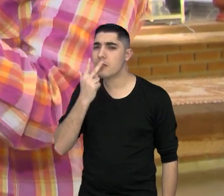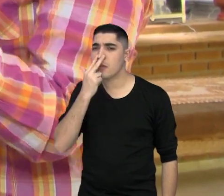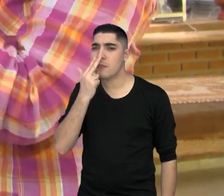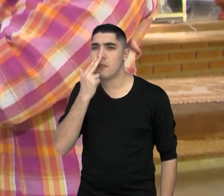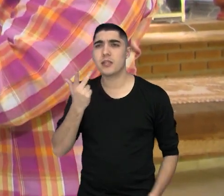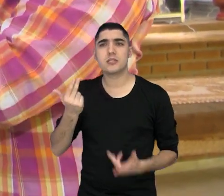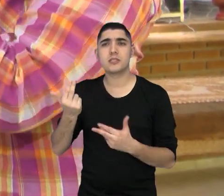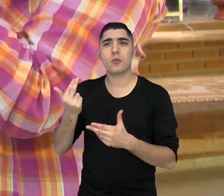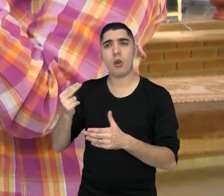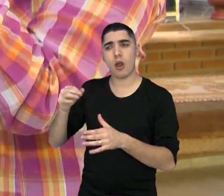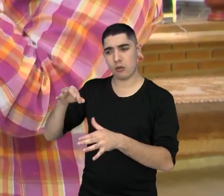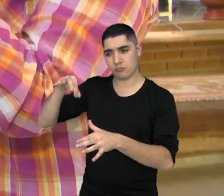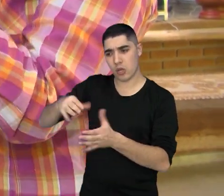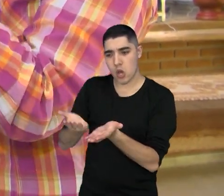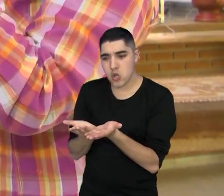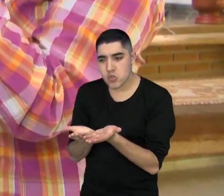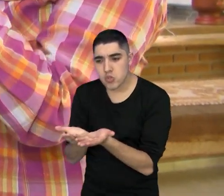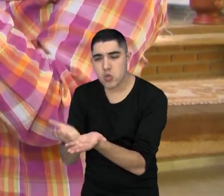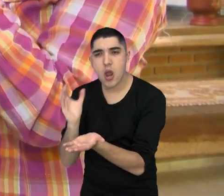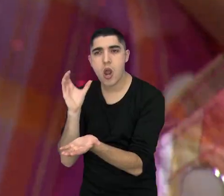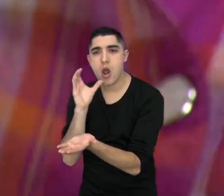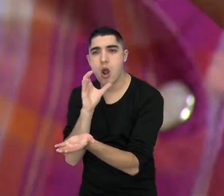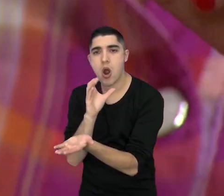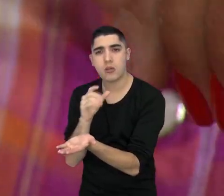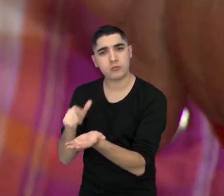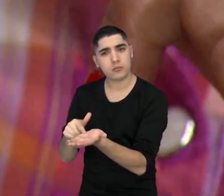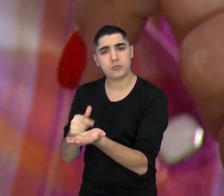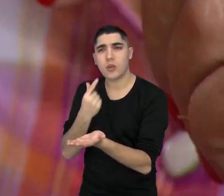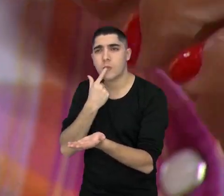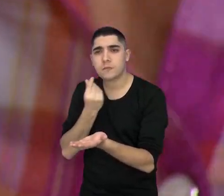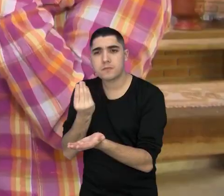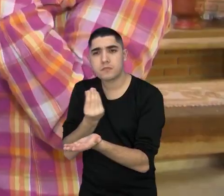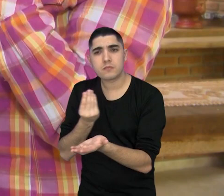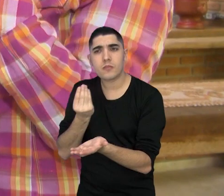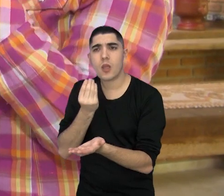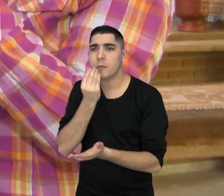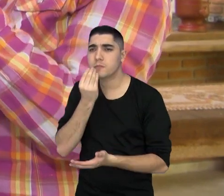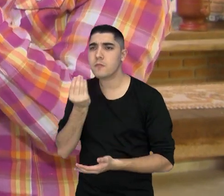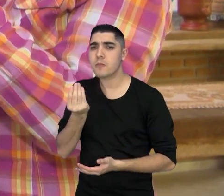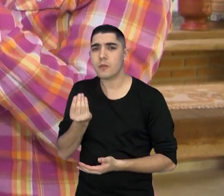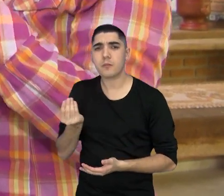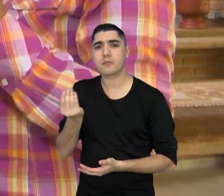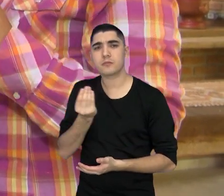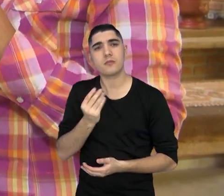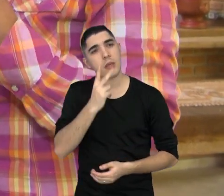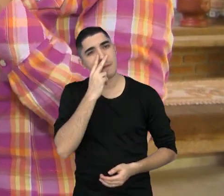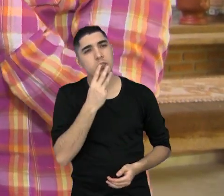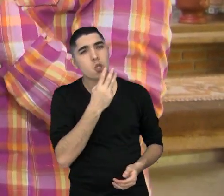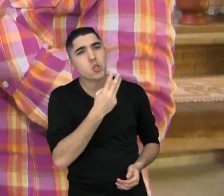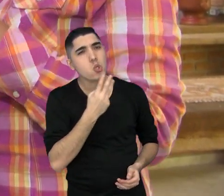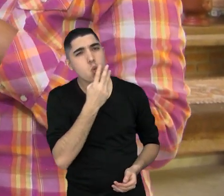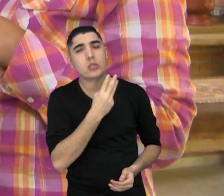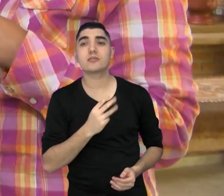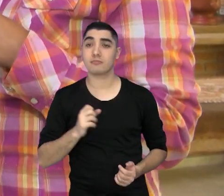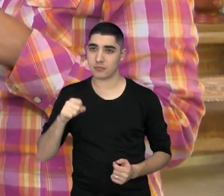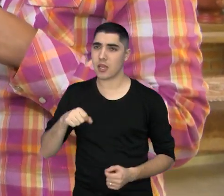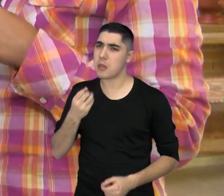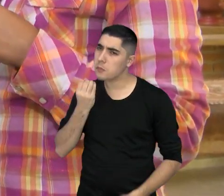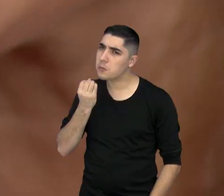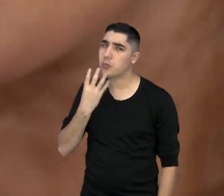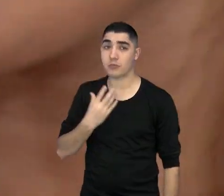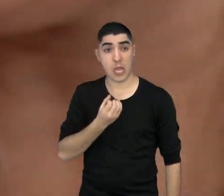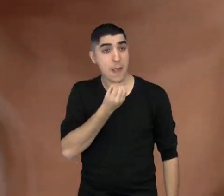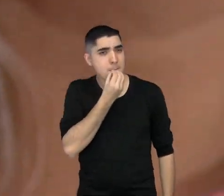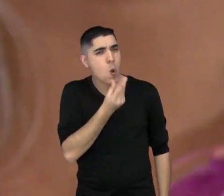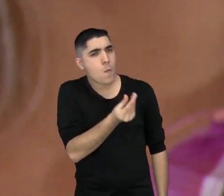quando a gente coloca no forno mesmo, ou no fogão. Uma textura bem tranquila, né? Mais gostoso, adocicado. É muito